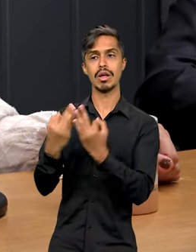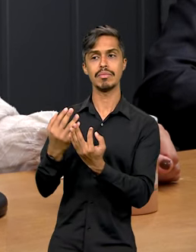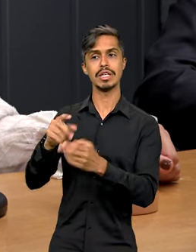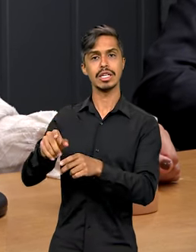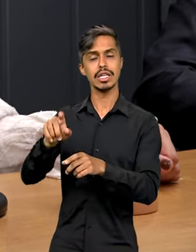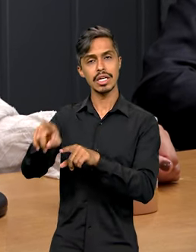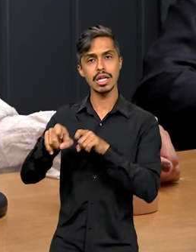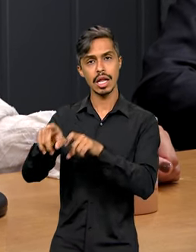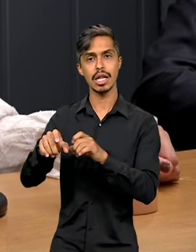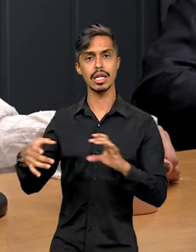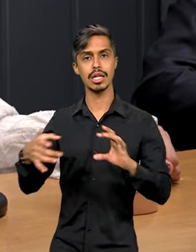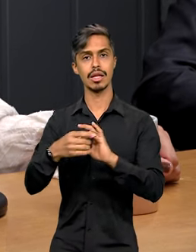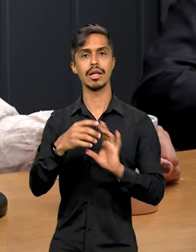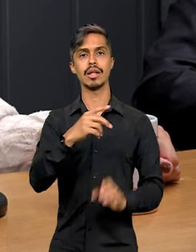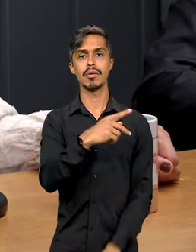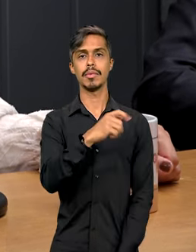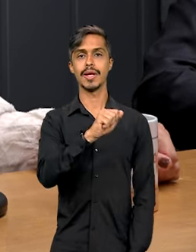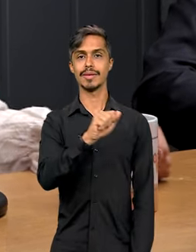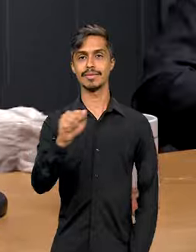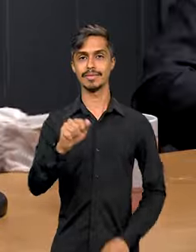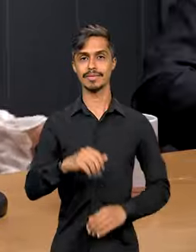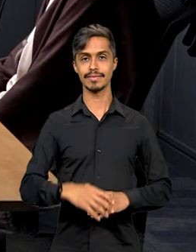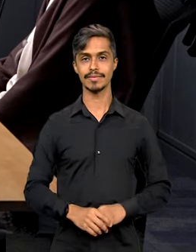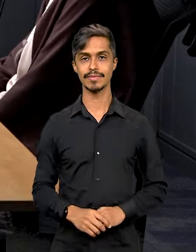Familiar ligada ao